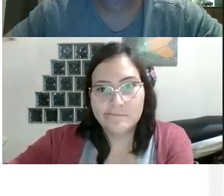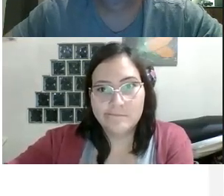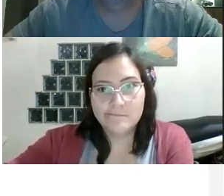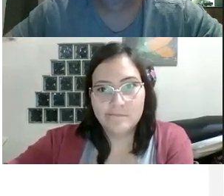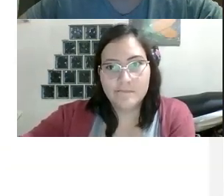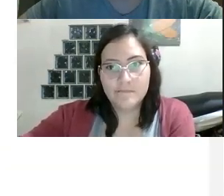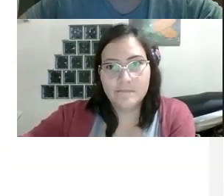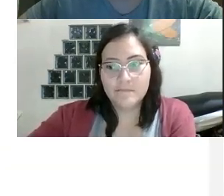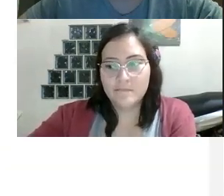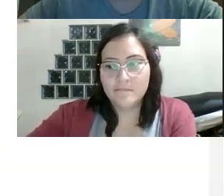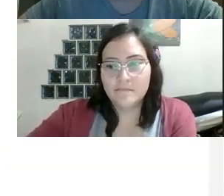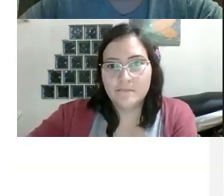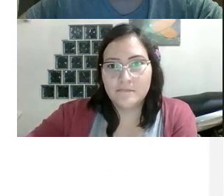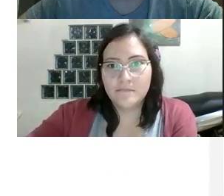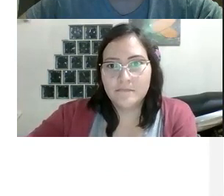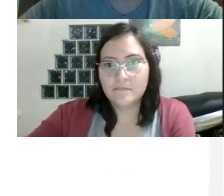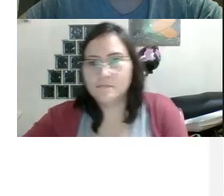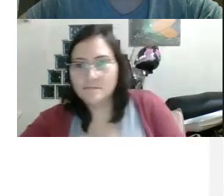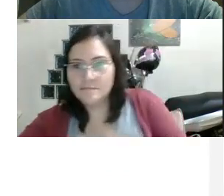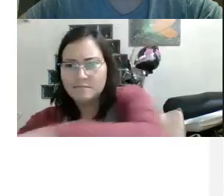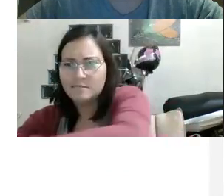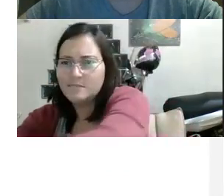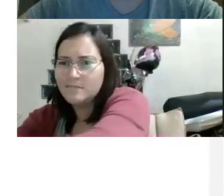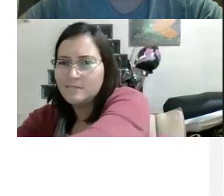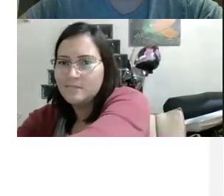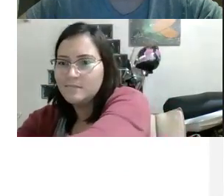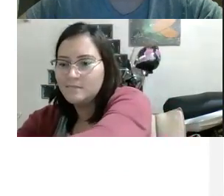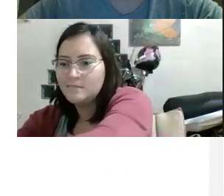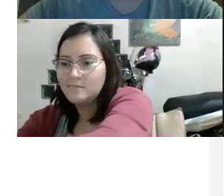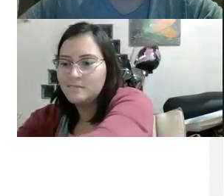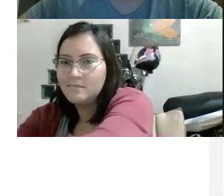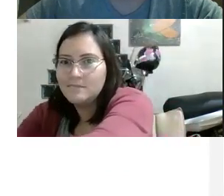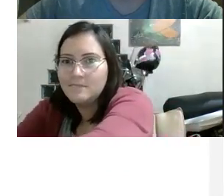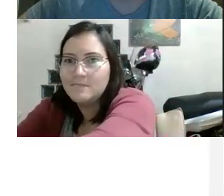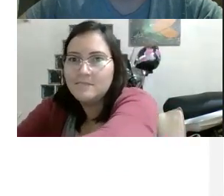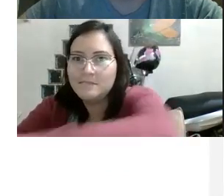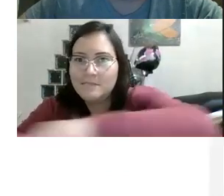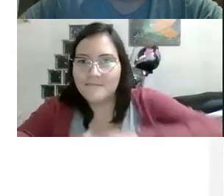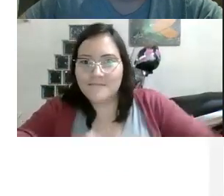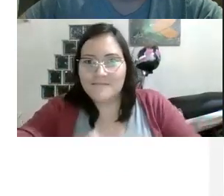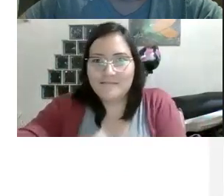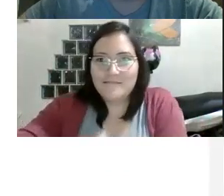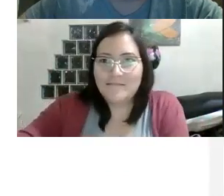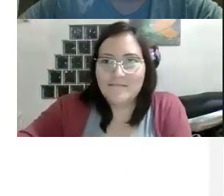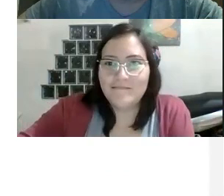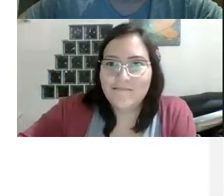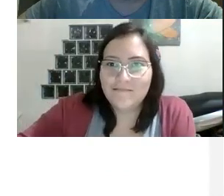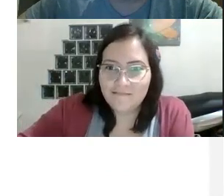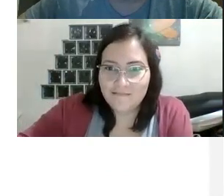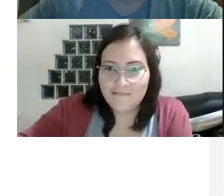fazer a prova é porque não está sabendo procurar direito. Vocês têm um computador na frente